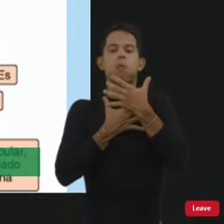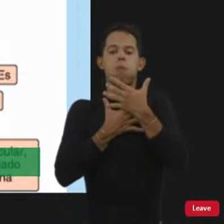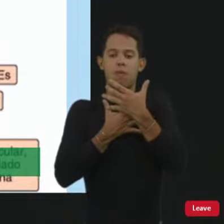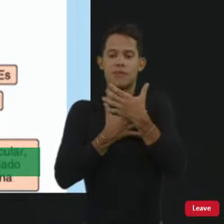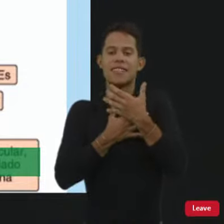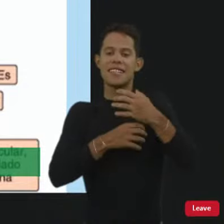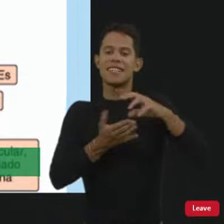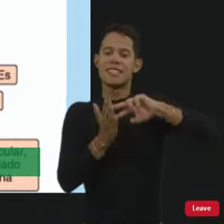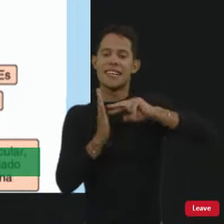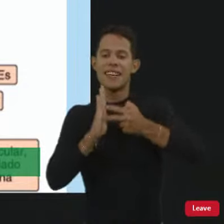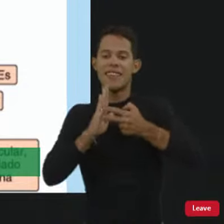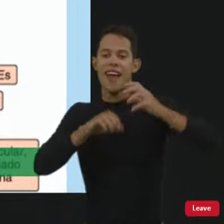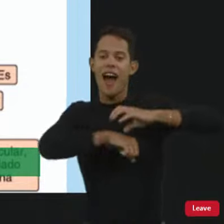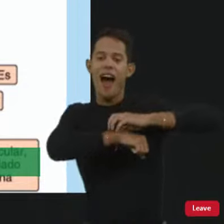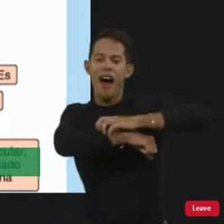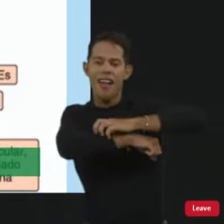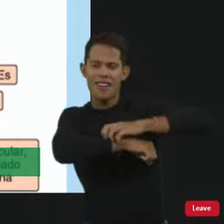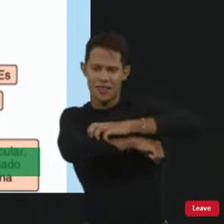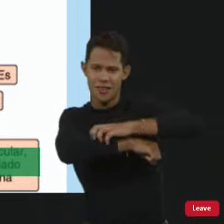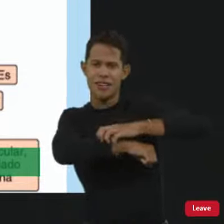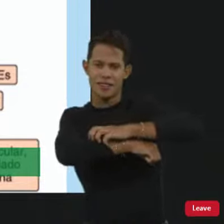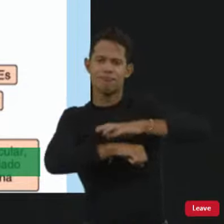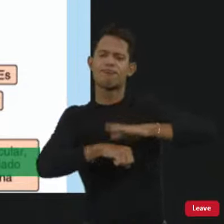comum, que é o mais frequente. E,